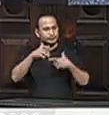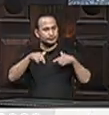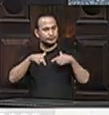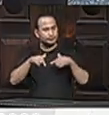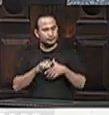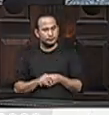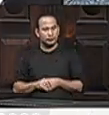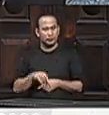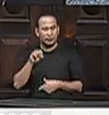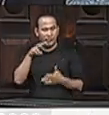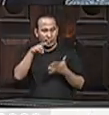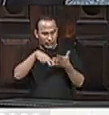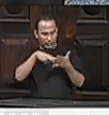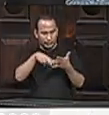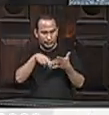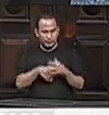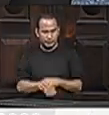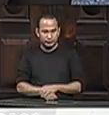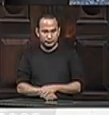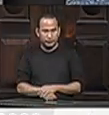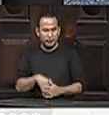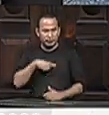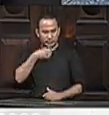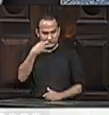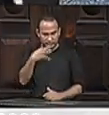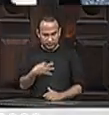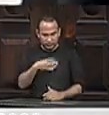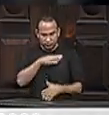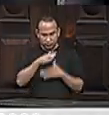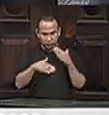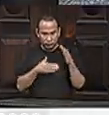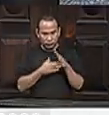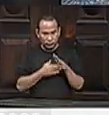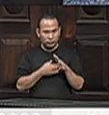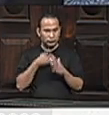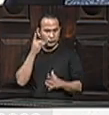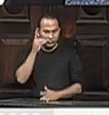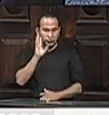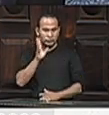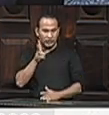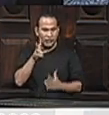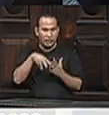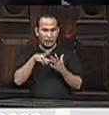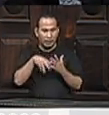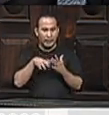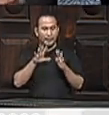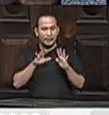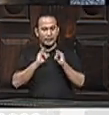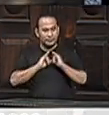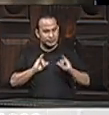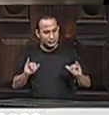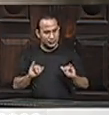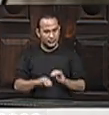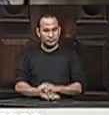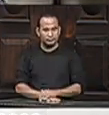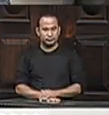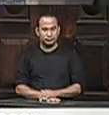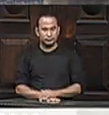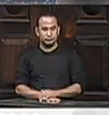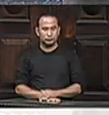para, primeiro, colocar um pouco de luz nesse assunto que está se colocando como uma forma de